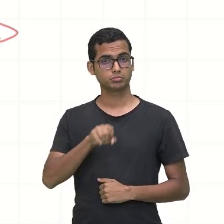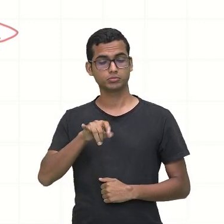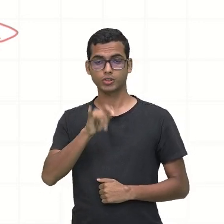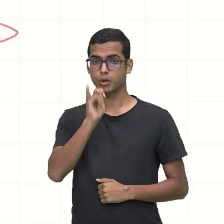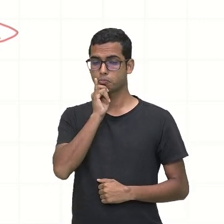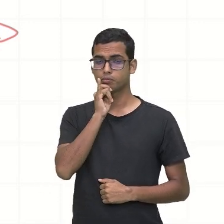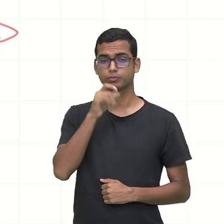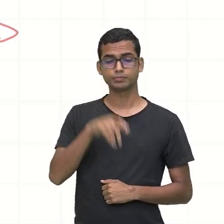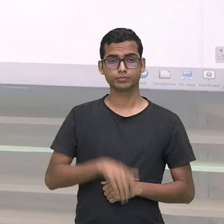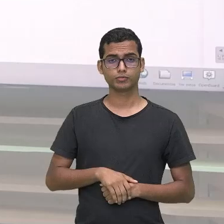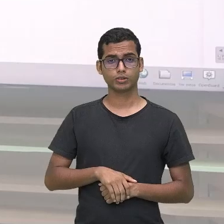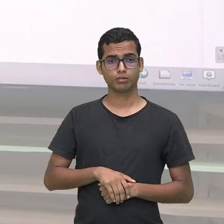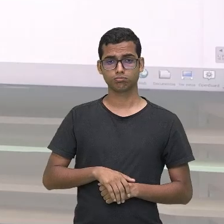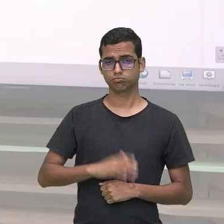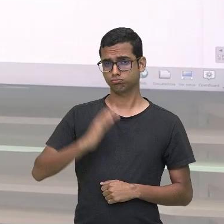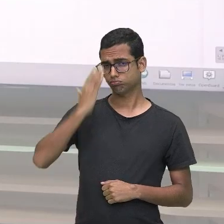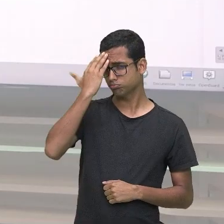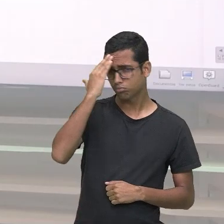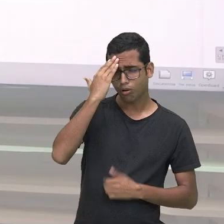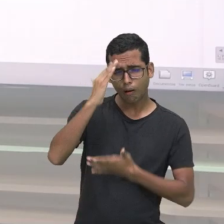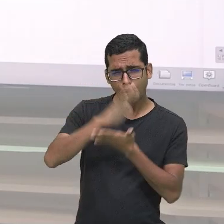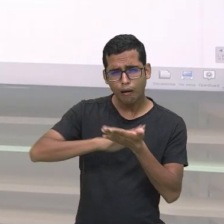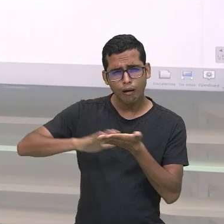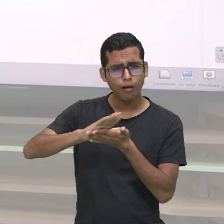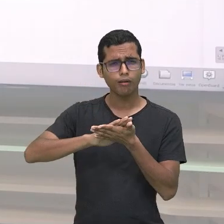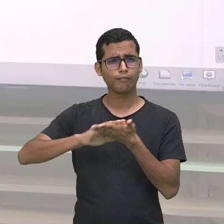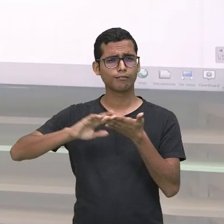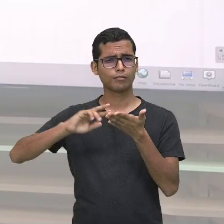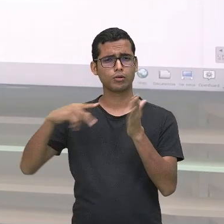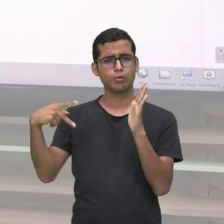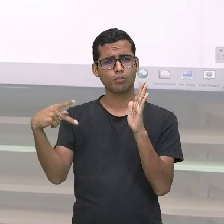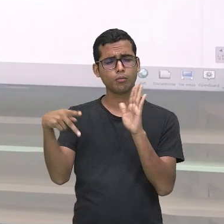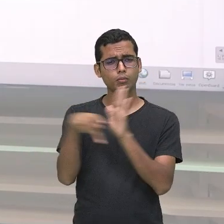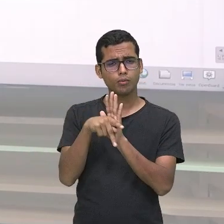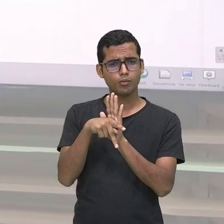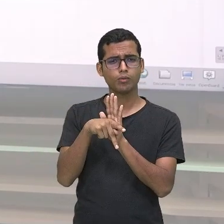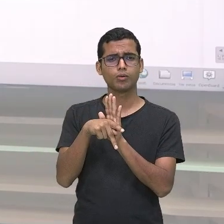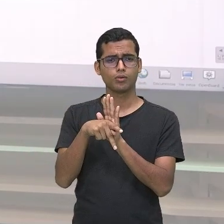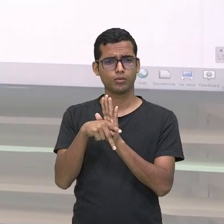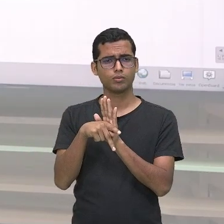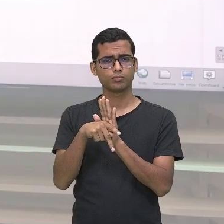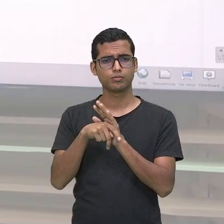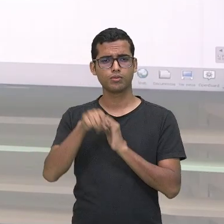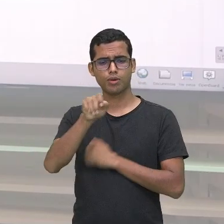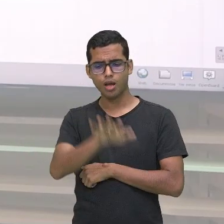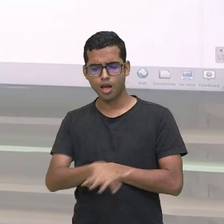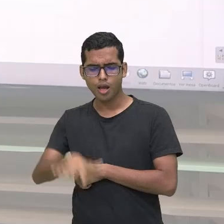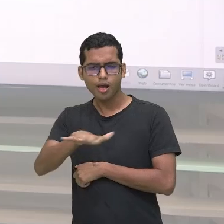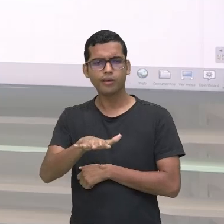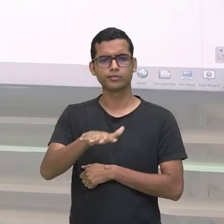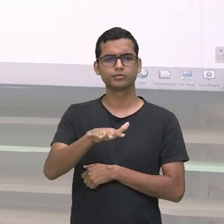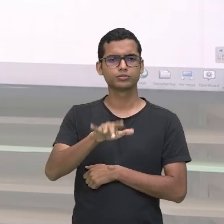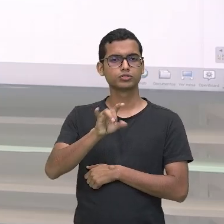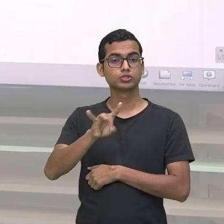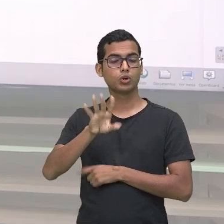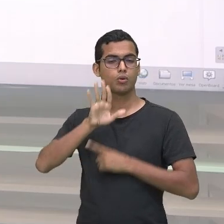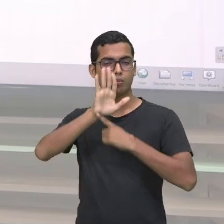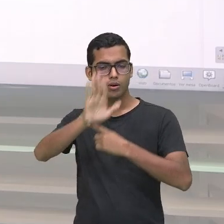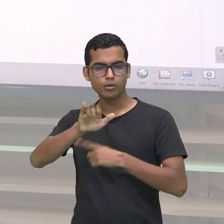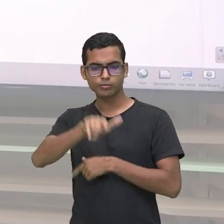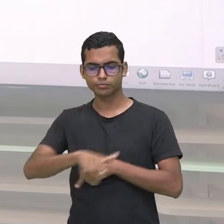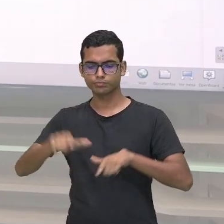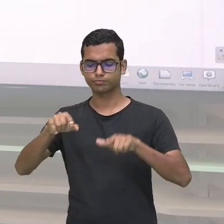você não entendeu ainda essa ideia de que um plano, o que nós representamos é apenas uma parte do plano, e que esse plano se